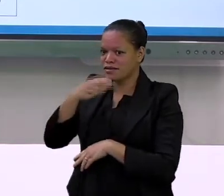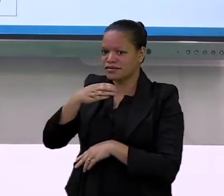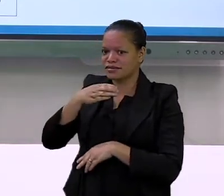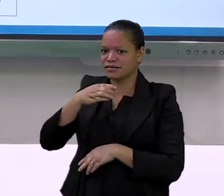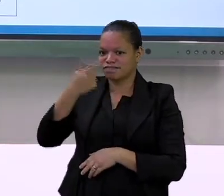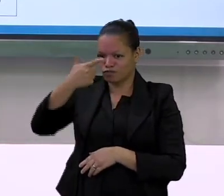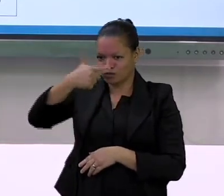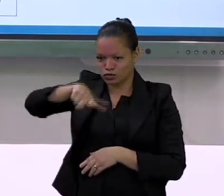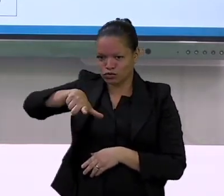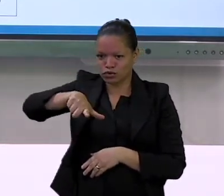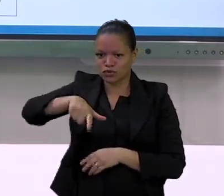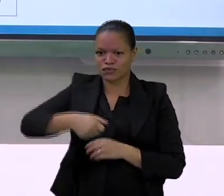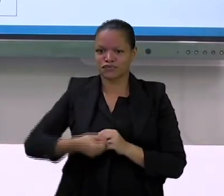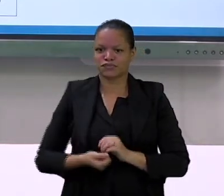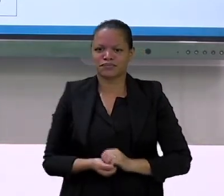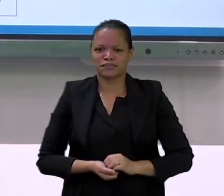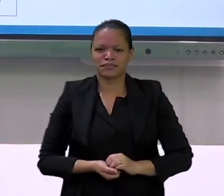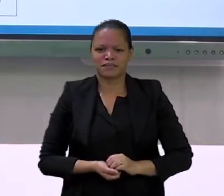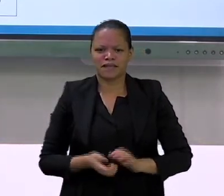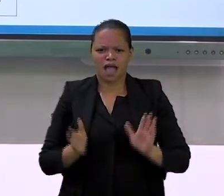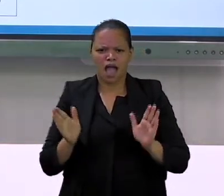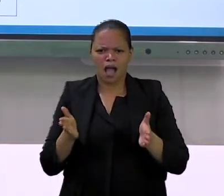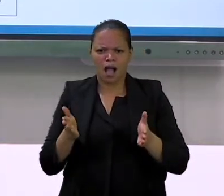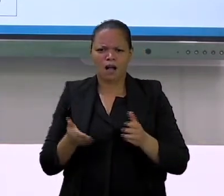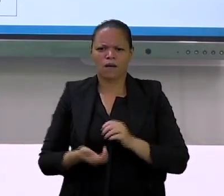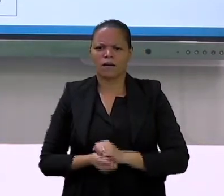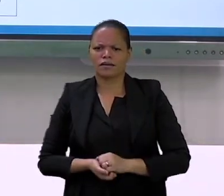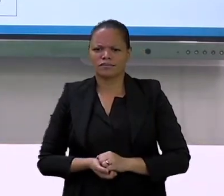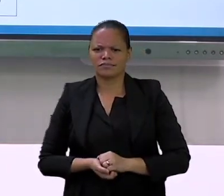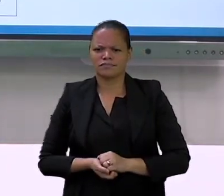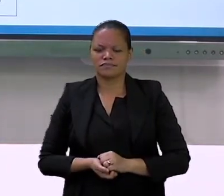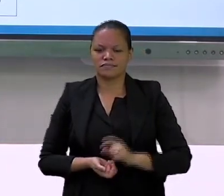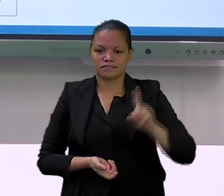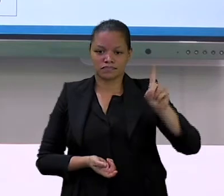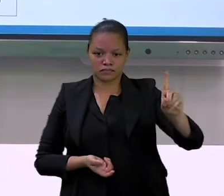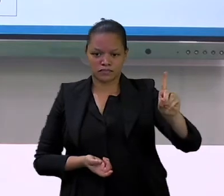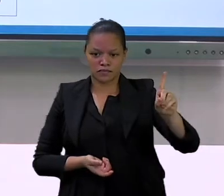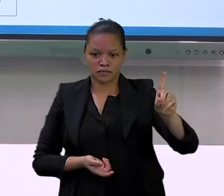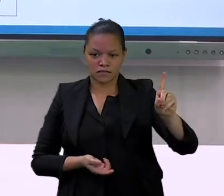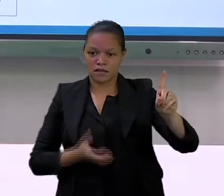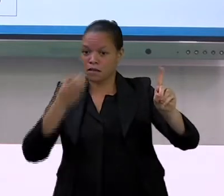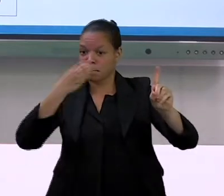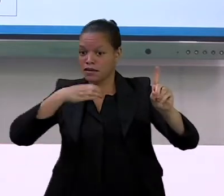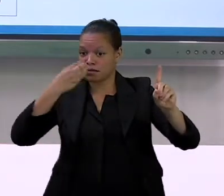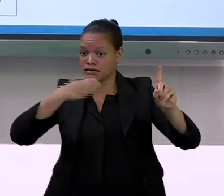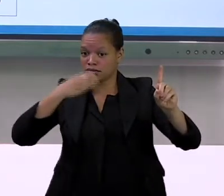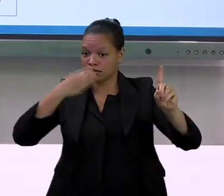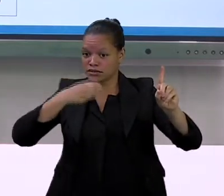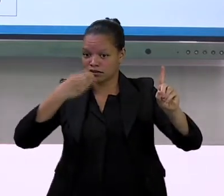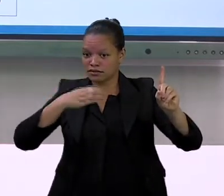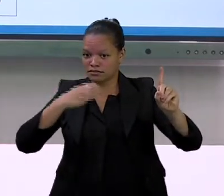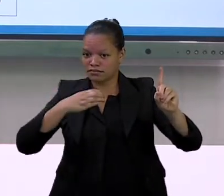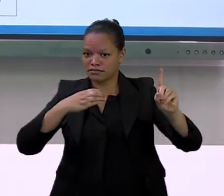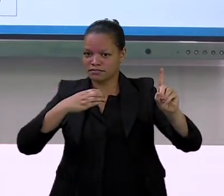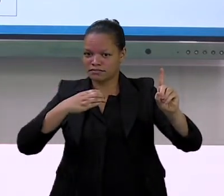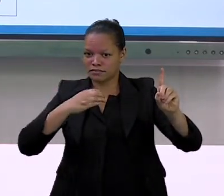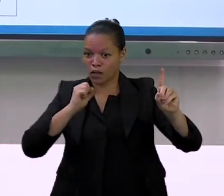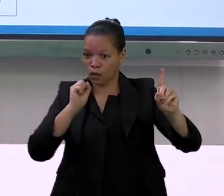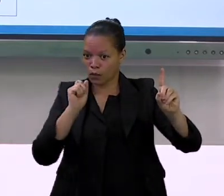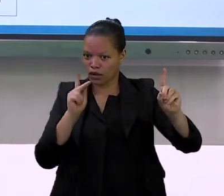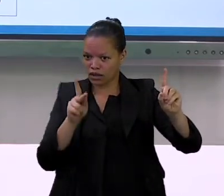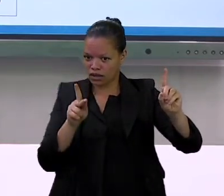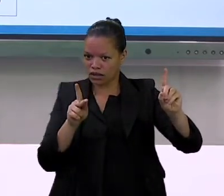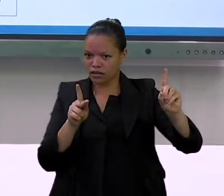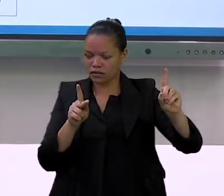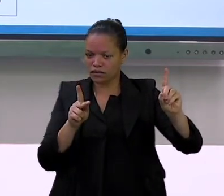Vamos pegar aqui mais uma maçã e vamos partir juntos novamente. Eu tenho uma maçã inteira, ela representa o